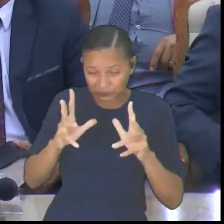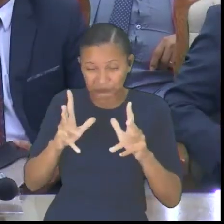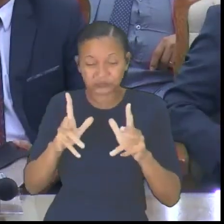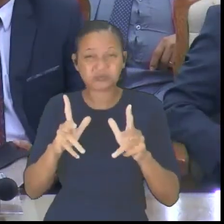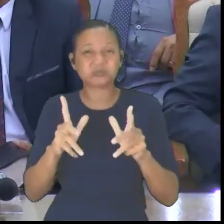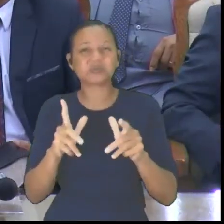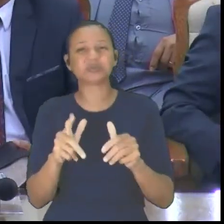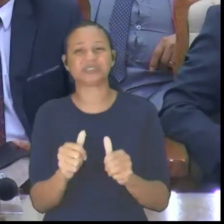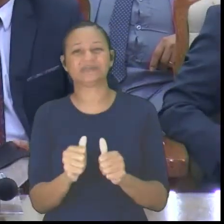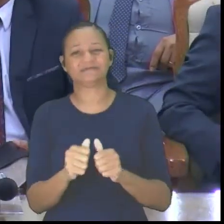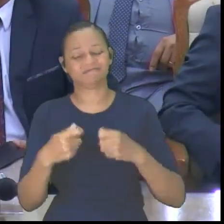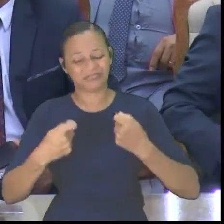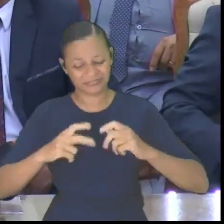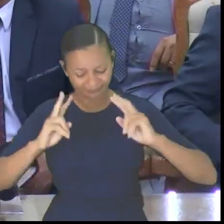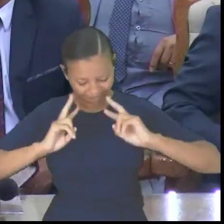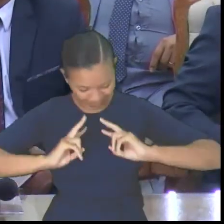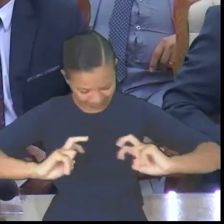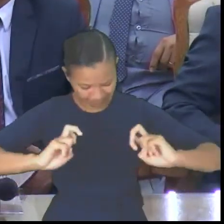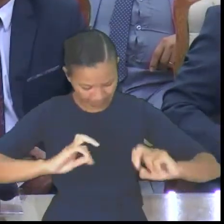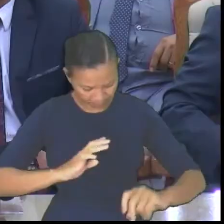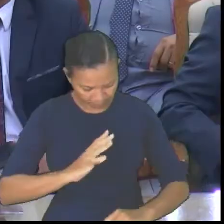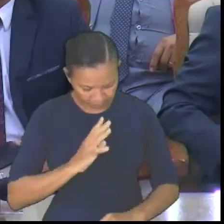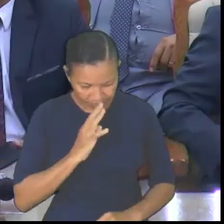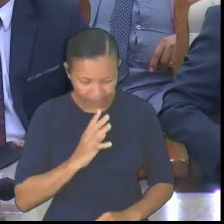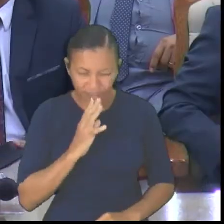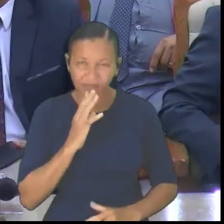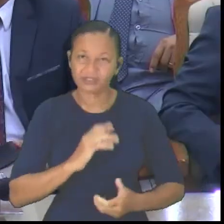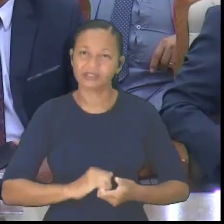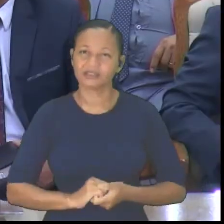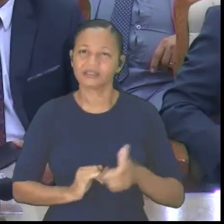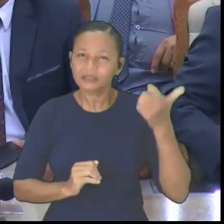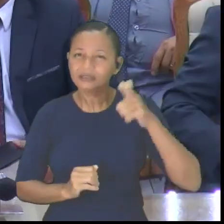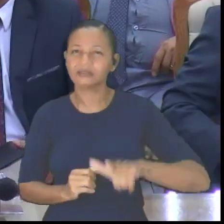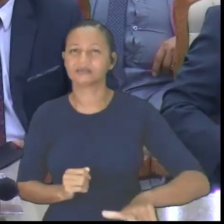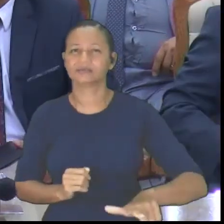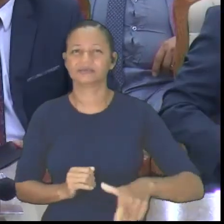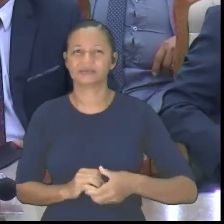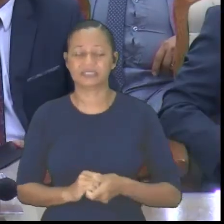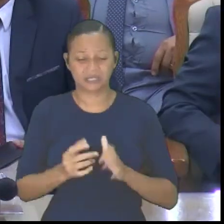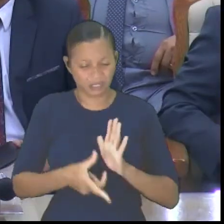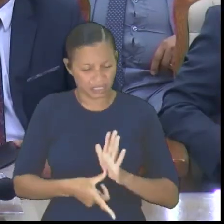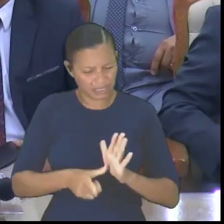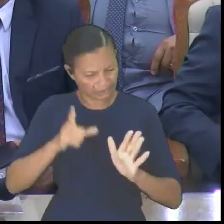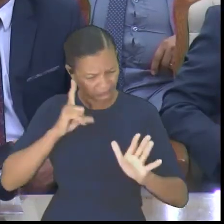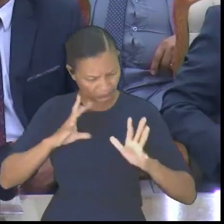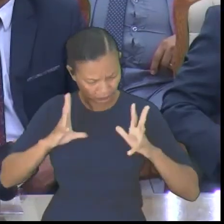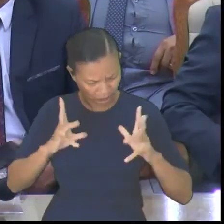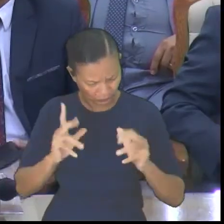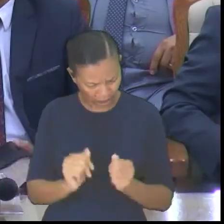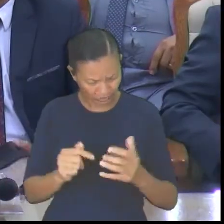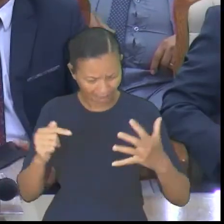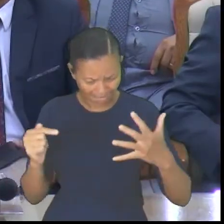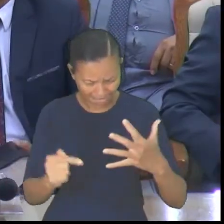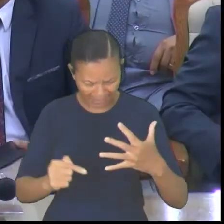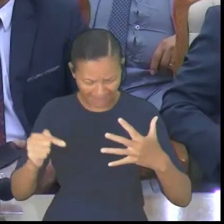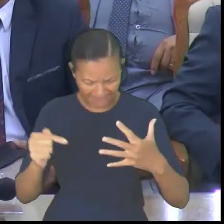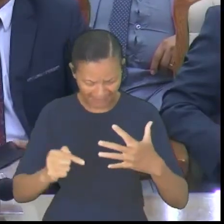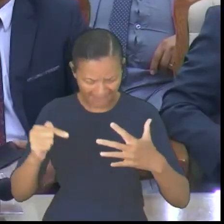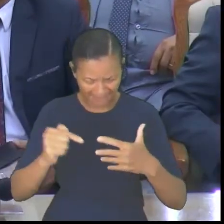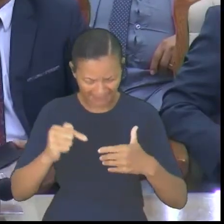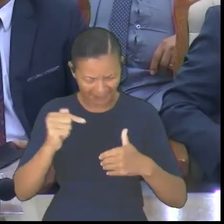se conheça. Eu vou repetir isso aqui. Antes de tudo,